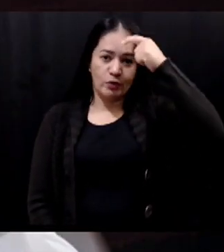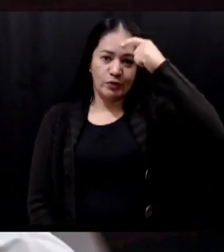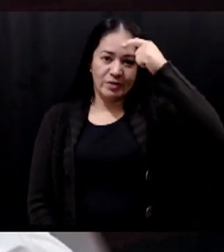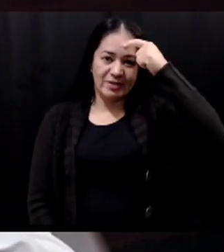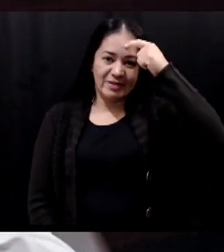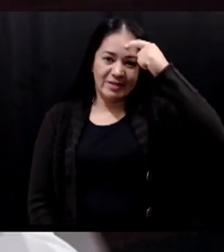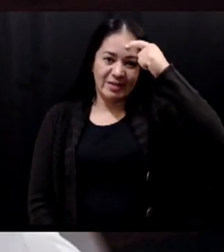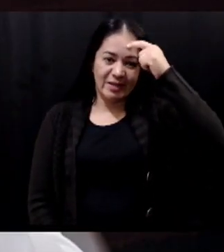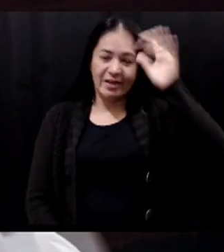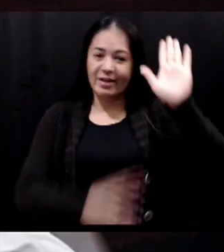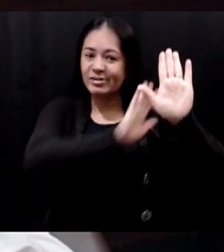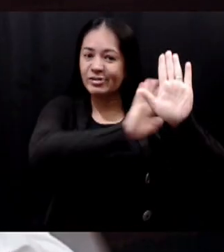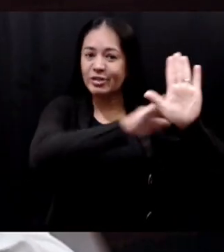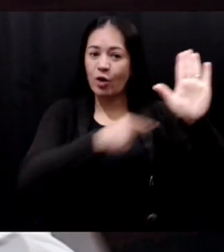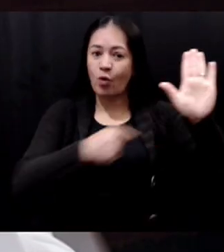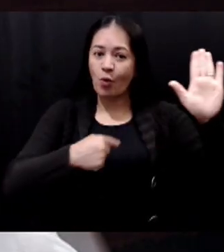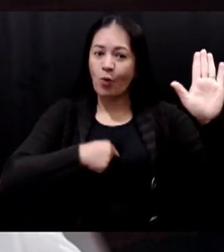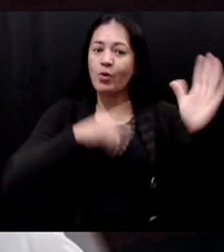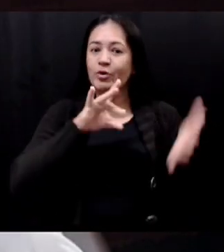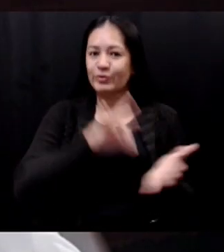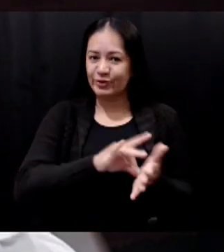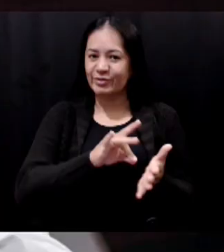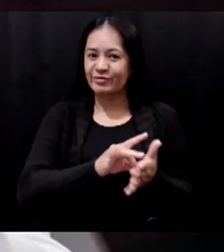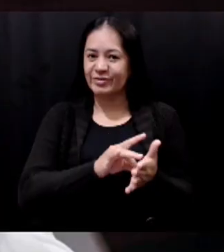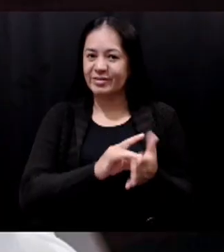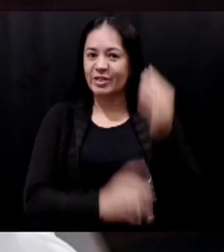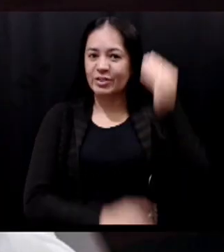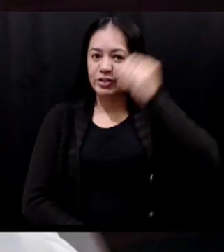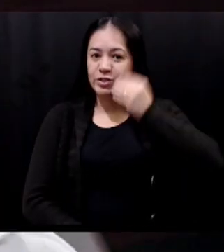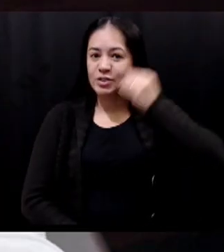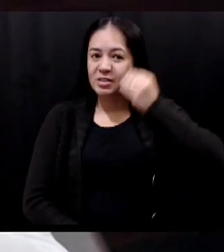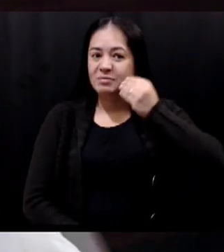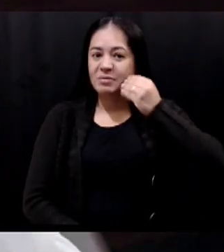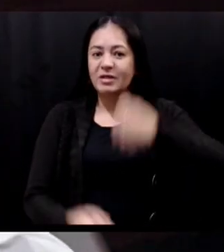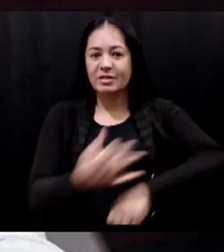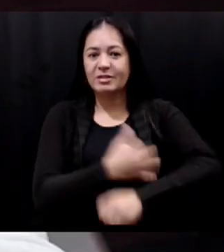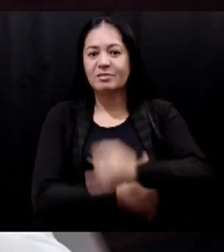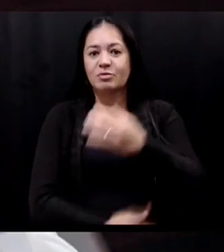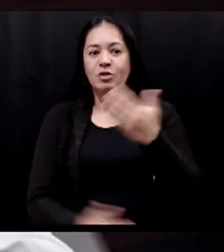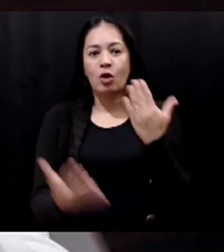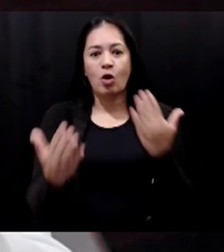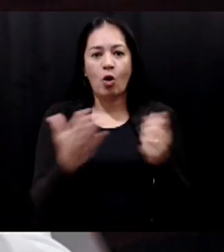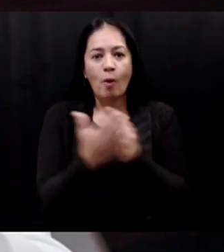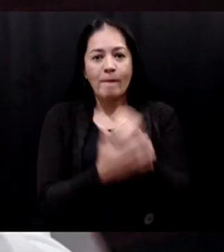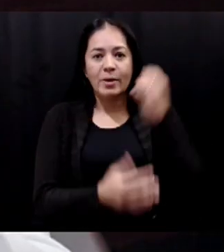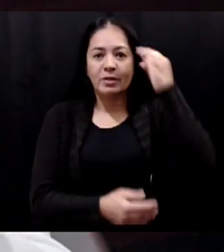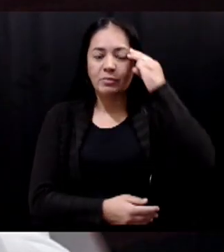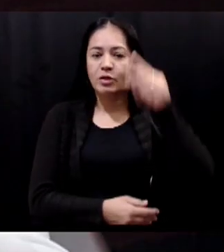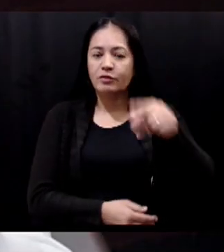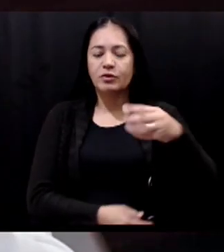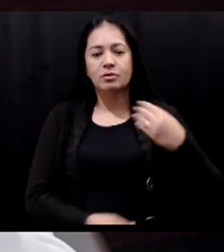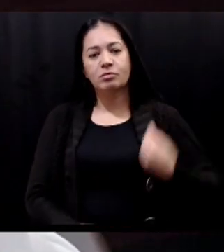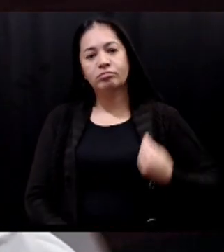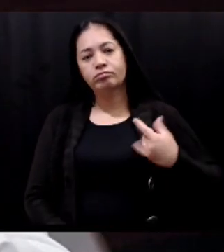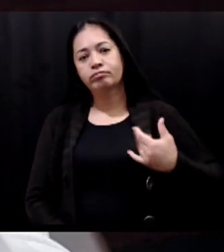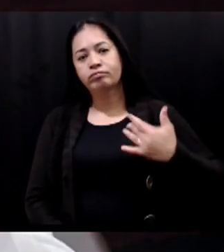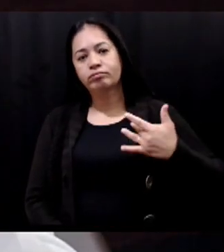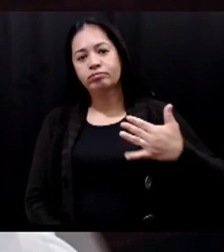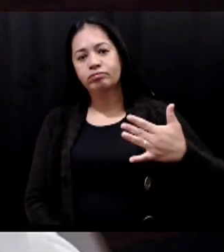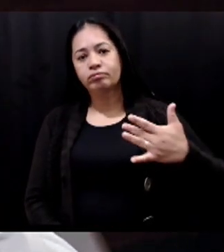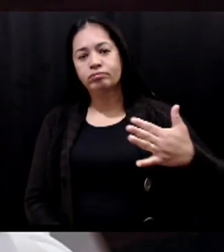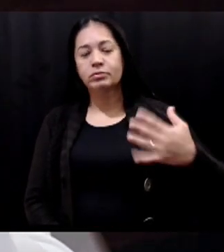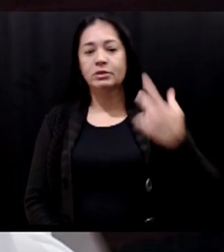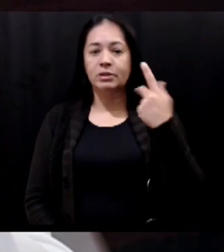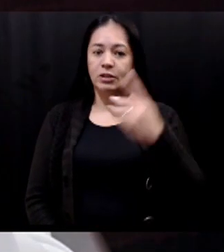as emoções e experiências com base nas memórias, né, que você foi vivenciando ao longo da sua vida, né? E isso foi